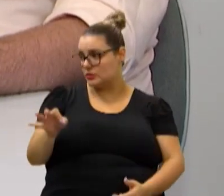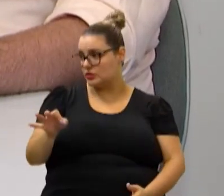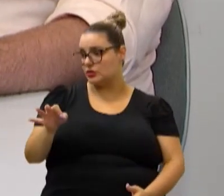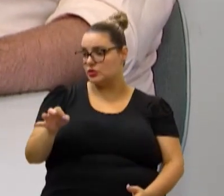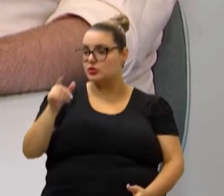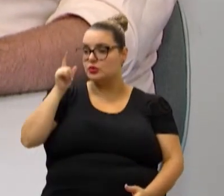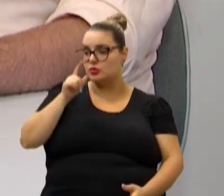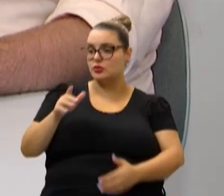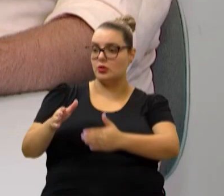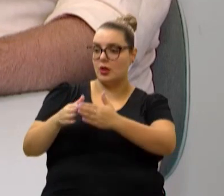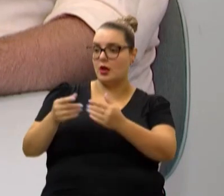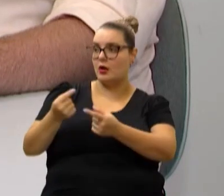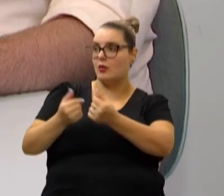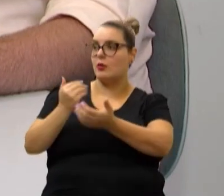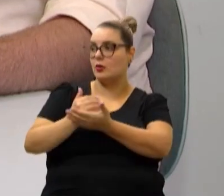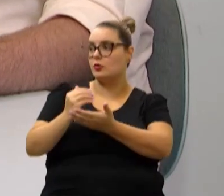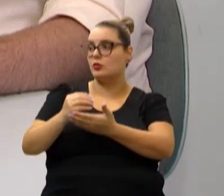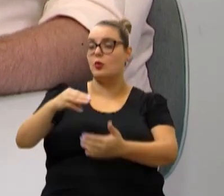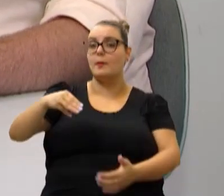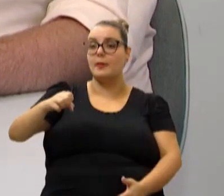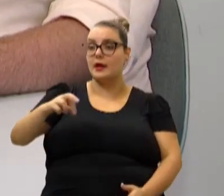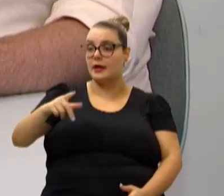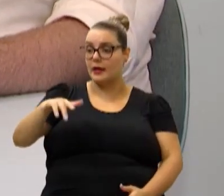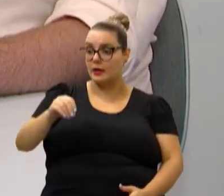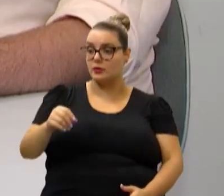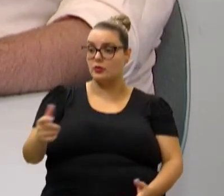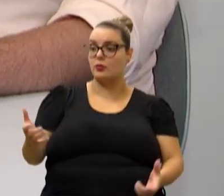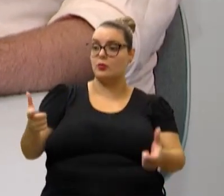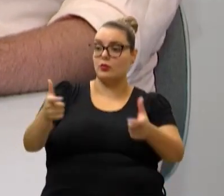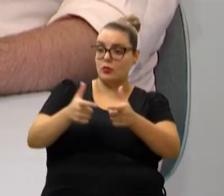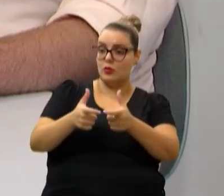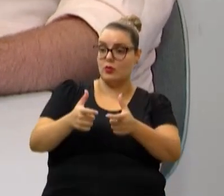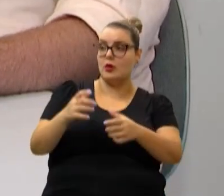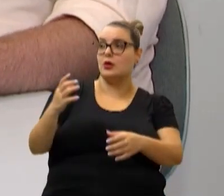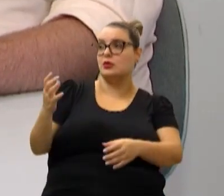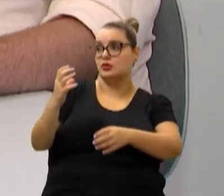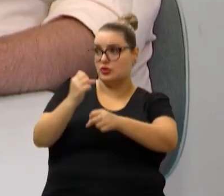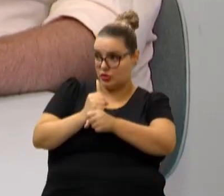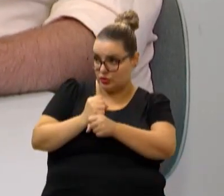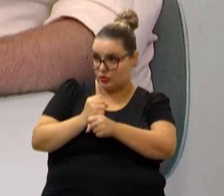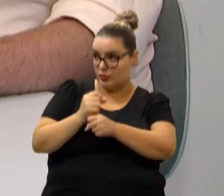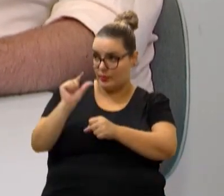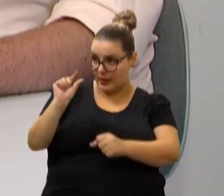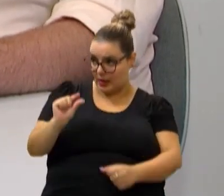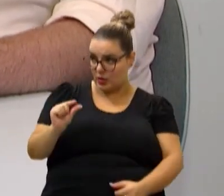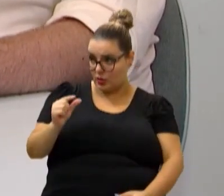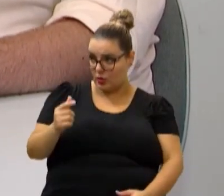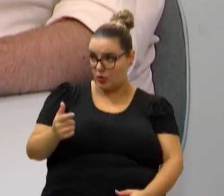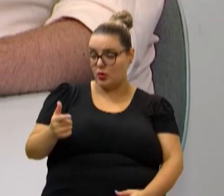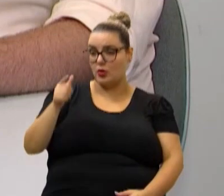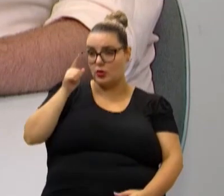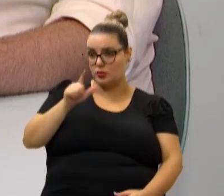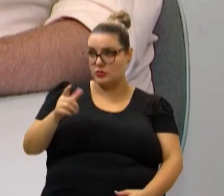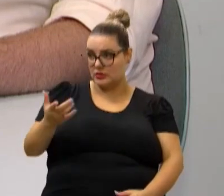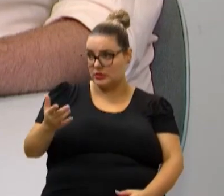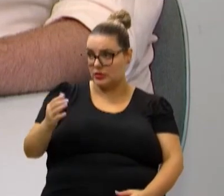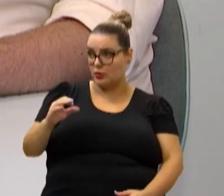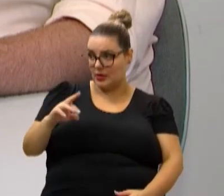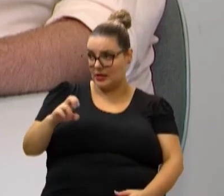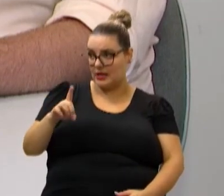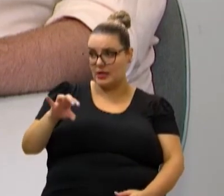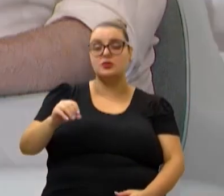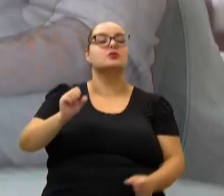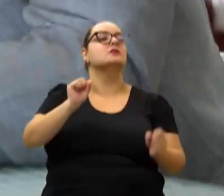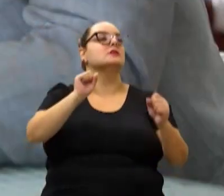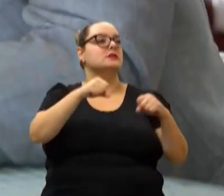as chances da pessoa de conseguir crédito no mercado. Sim. Já uma pontuação menor diminui essa chance. Exatamente. Quanto menor a